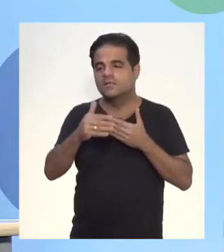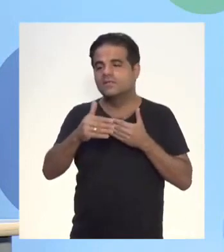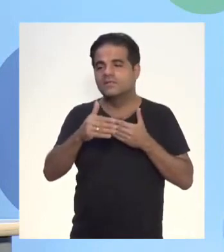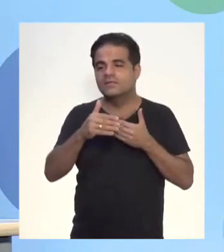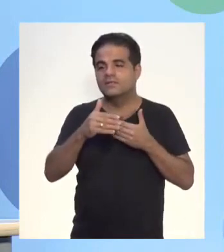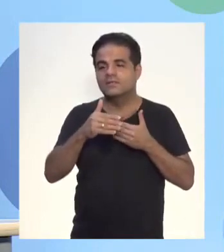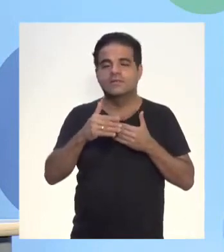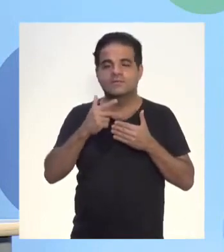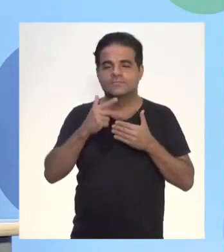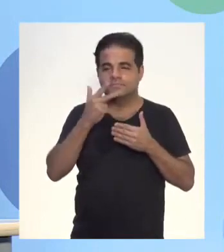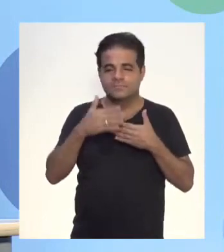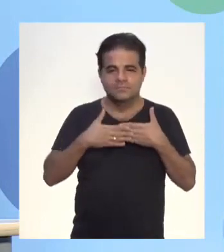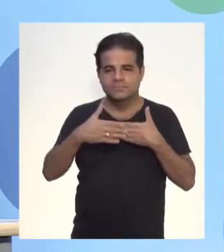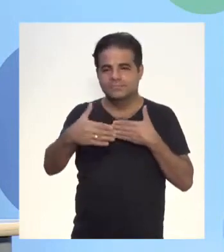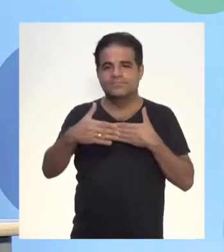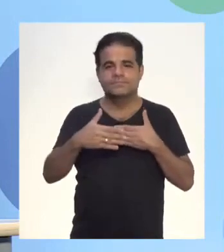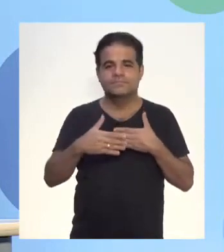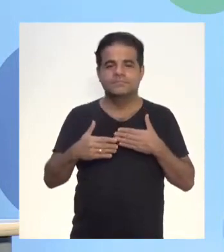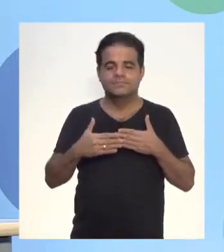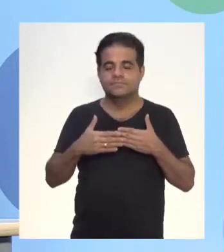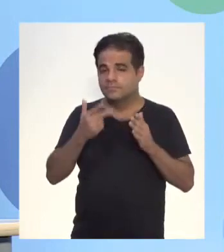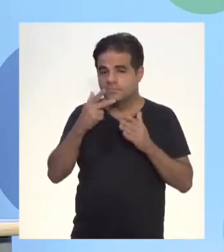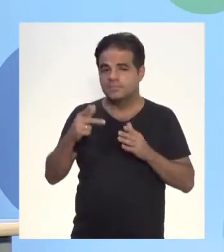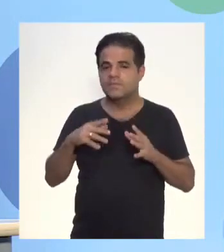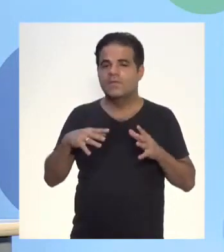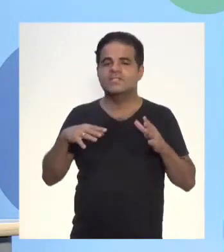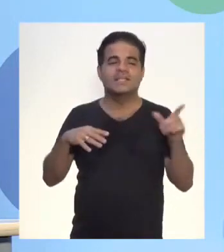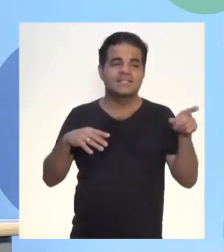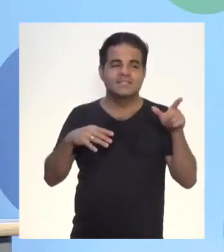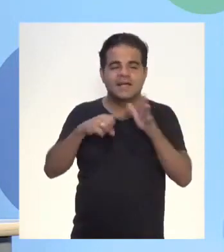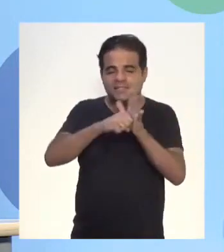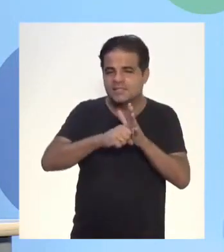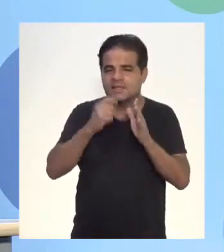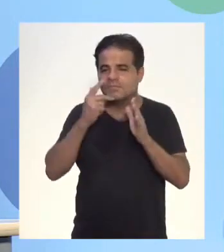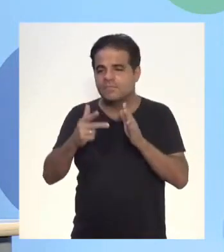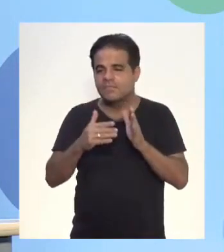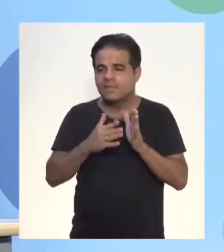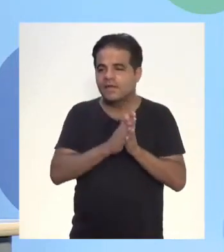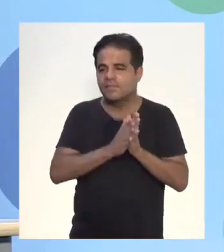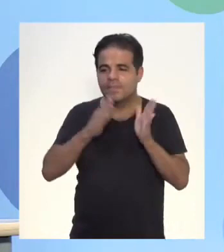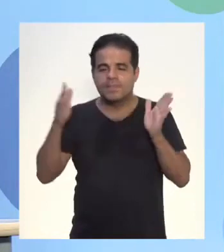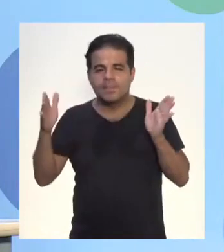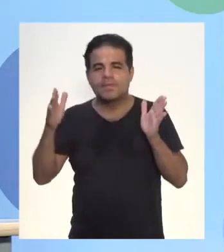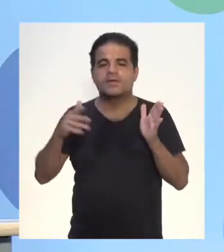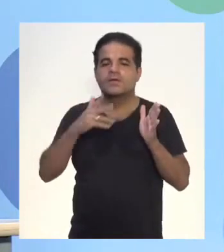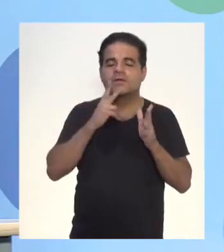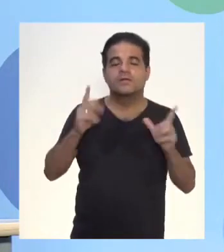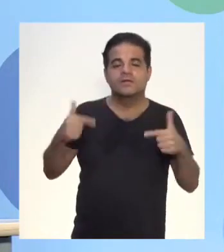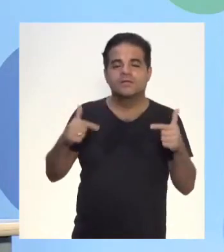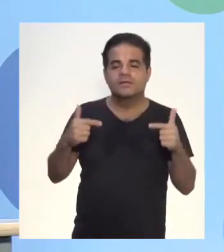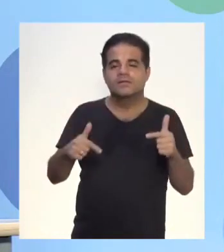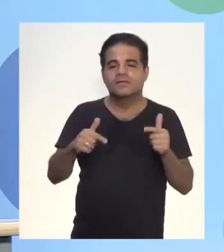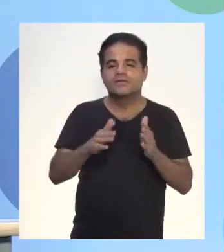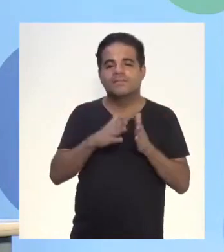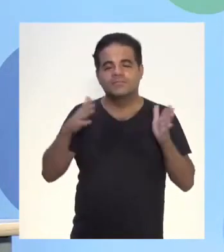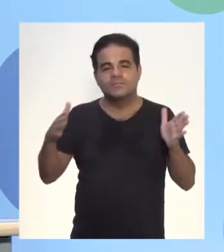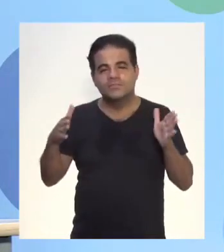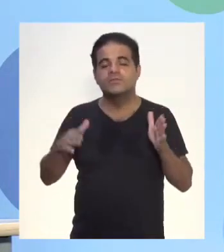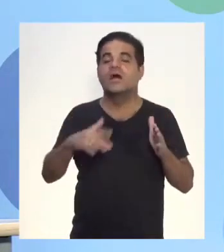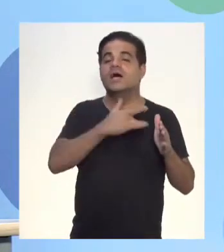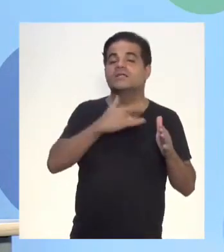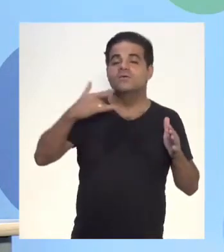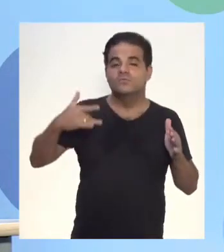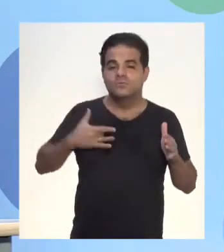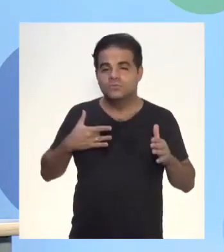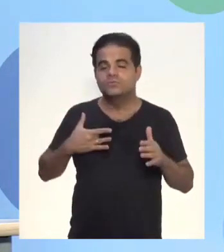numa diferença de rendimento, de acesso ao rendimento. Nós estamos falando que é o acesso ao trabalho, à educação, à